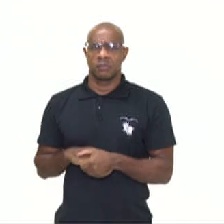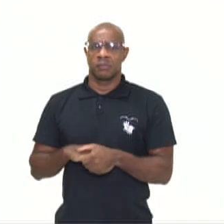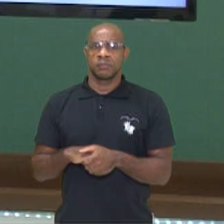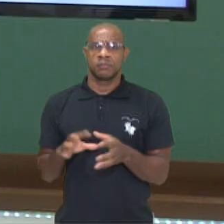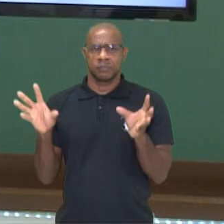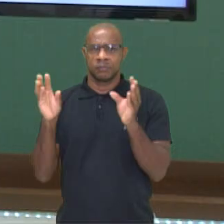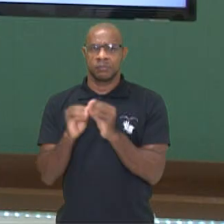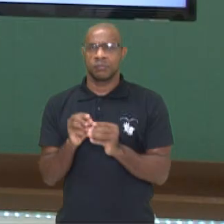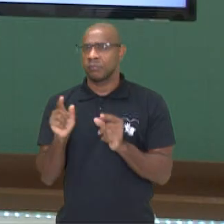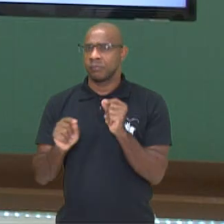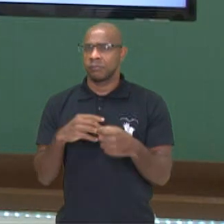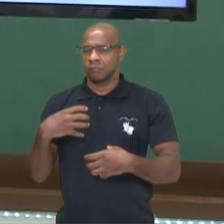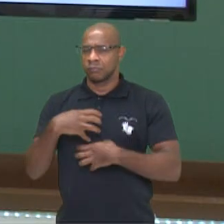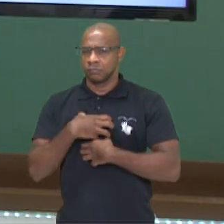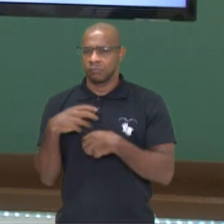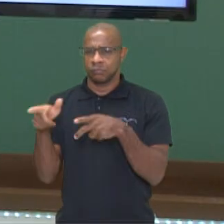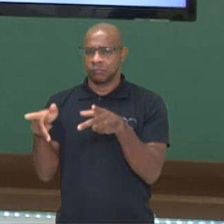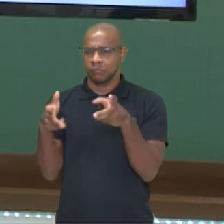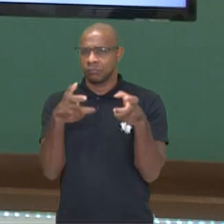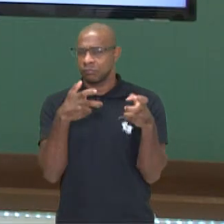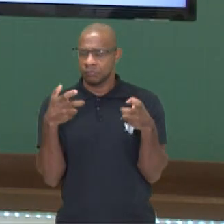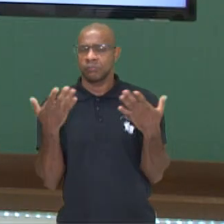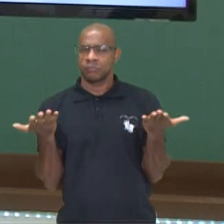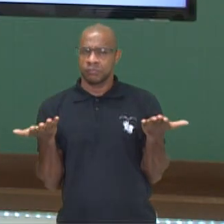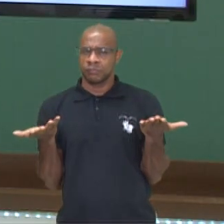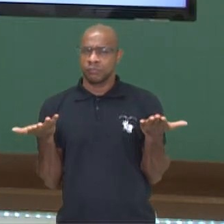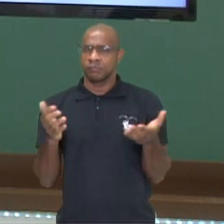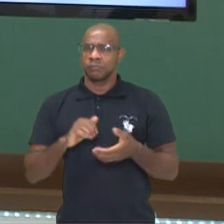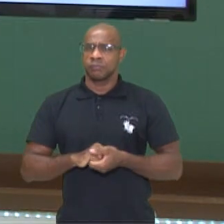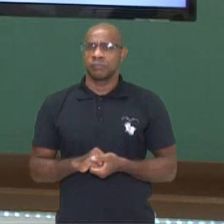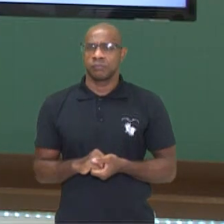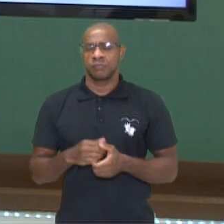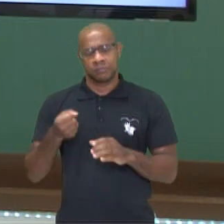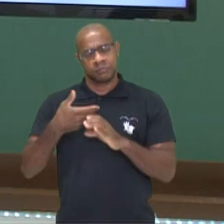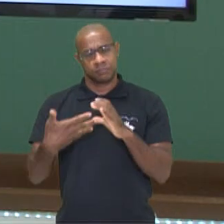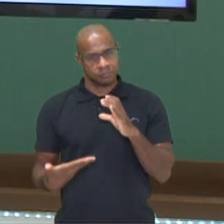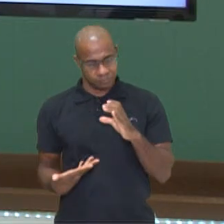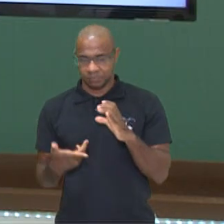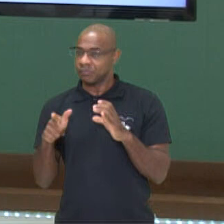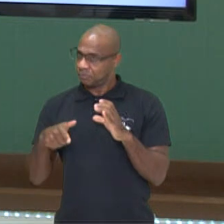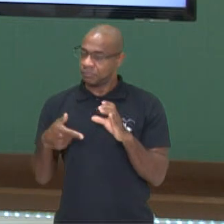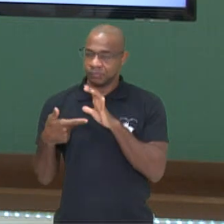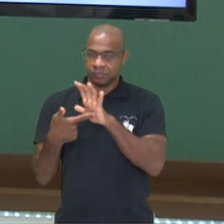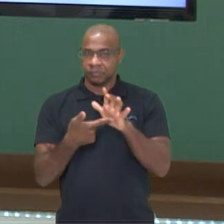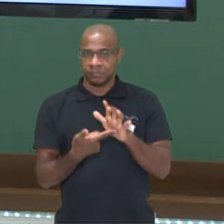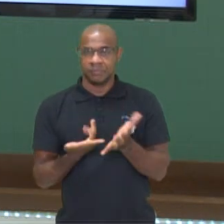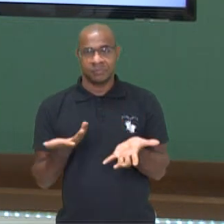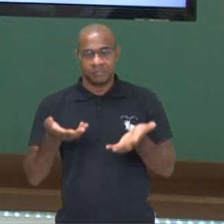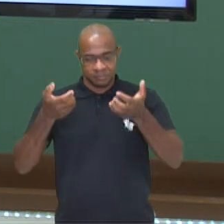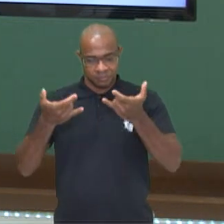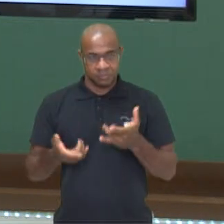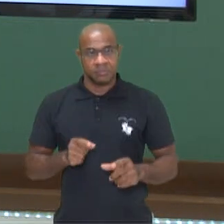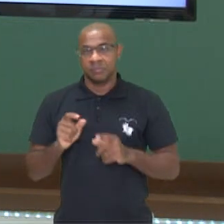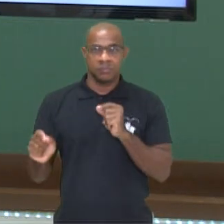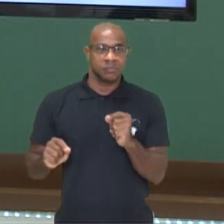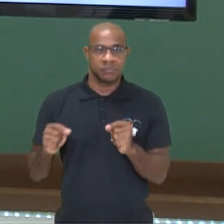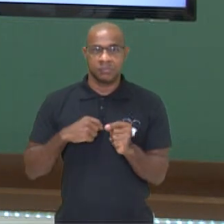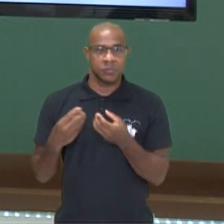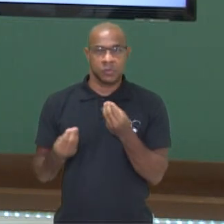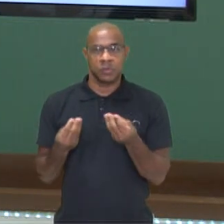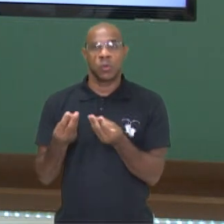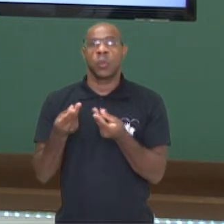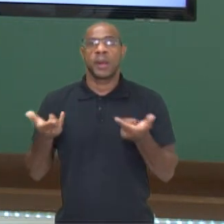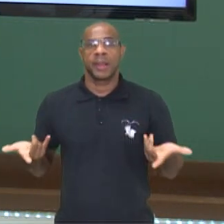resume na atitude. Como se atribui a característica? Como foi visto aquilo? Como foi